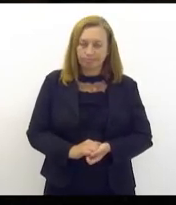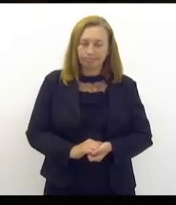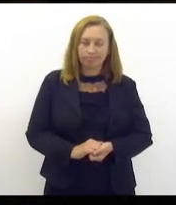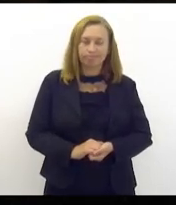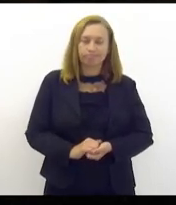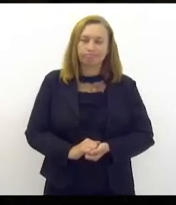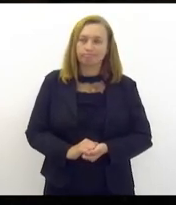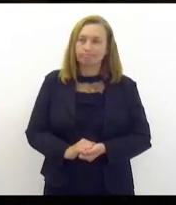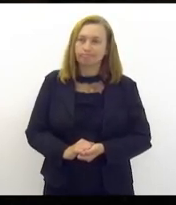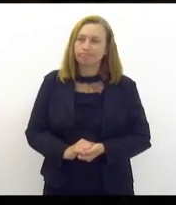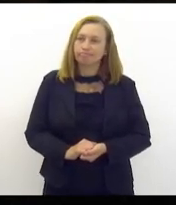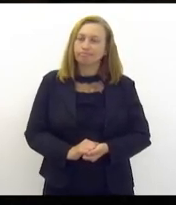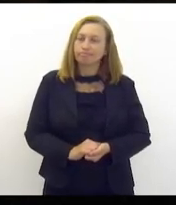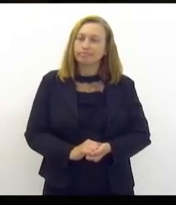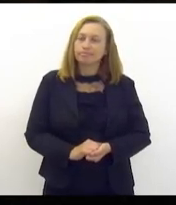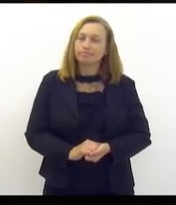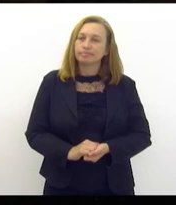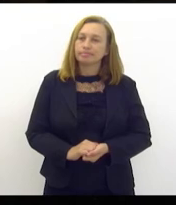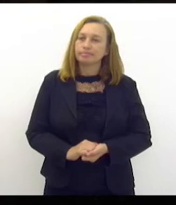auditivos.